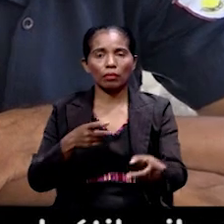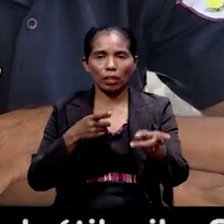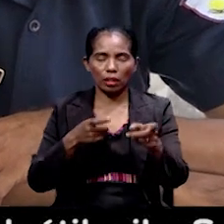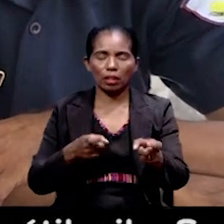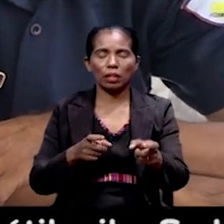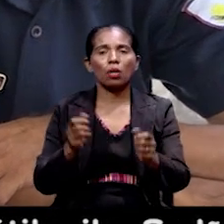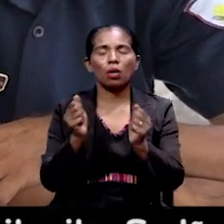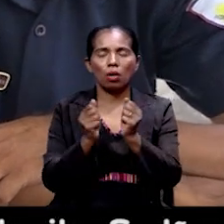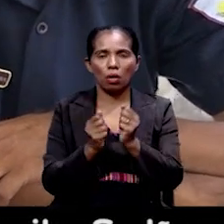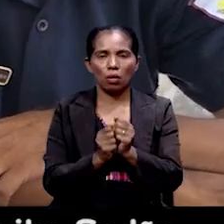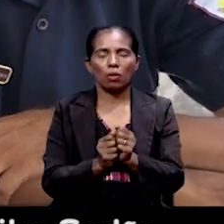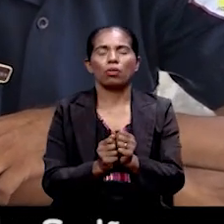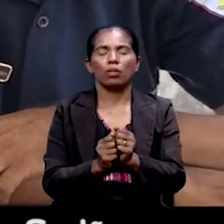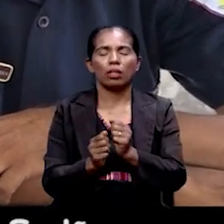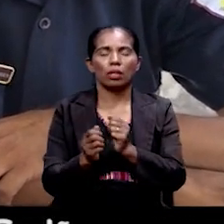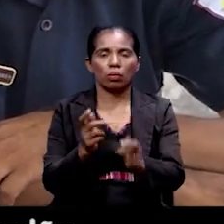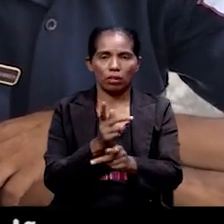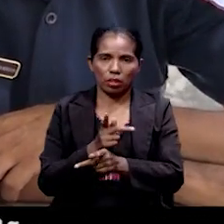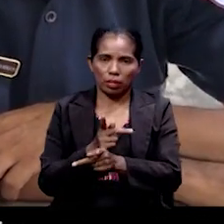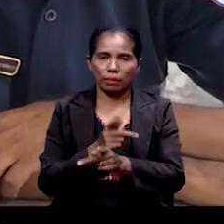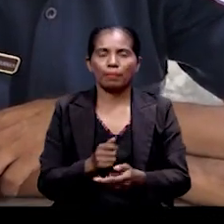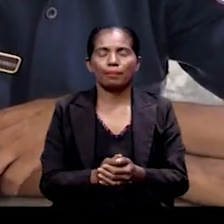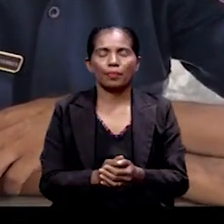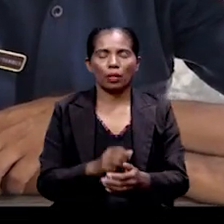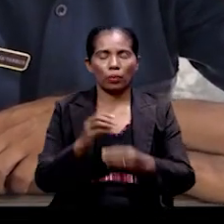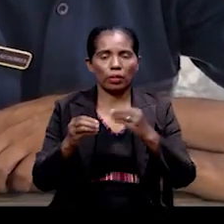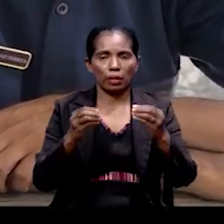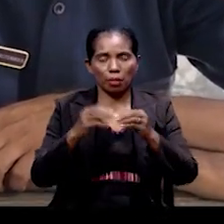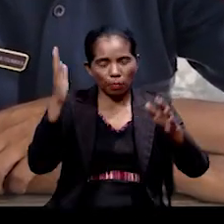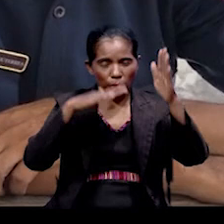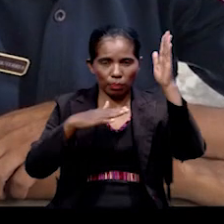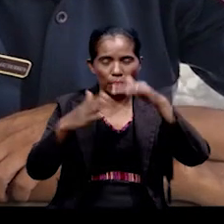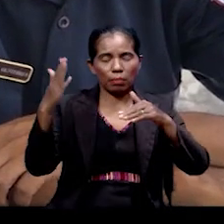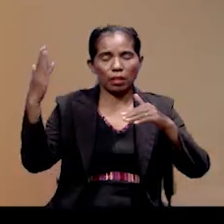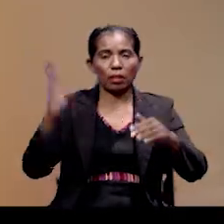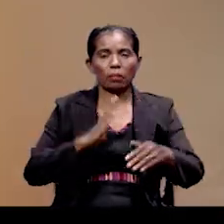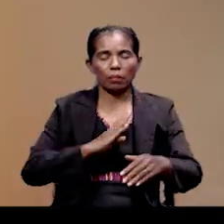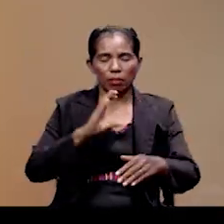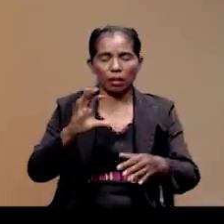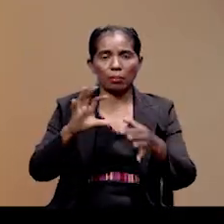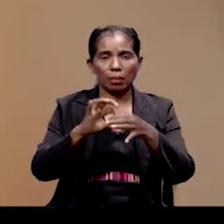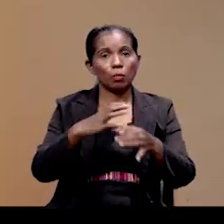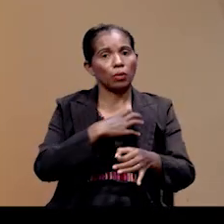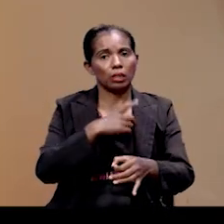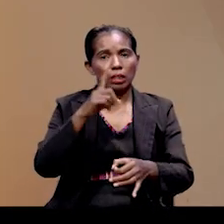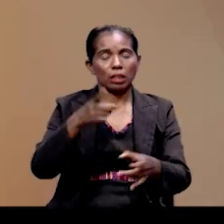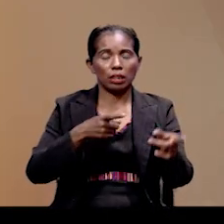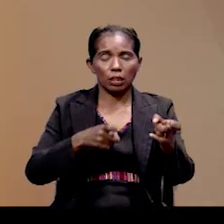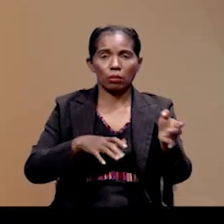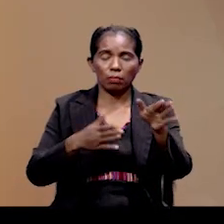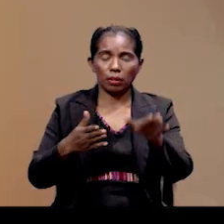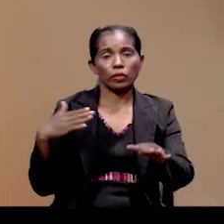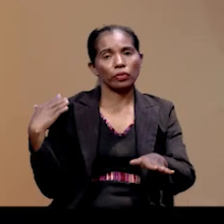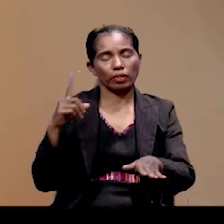disciplina. Relaciona o acontecimento e a suku samalari nebe membro PNTL Ida tiru mate jovem Ida, nunain Ida seluk